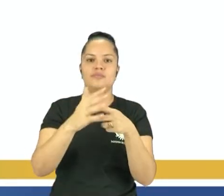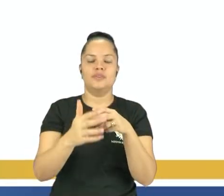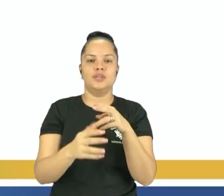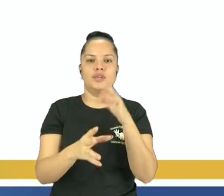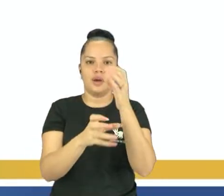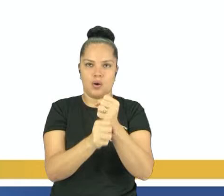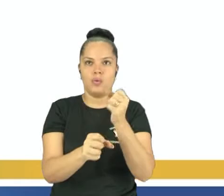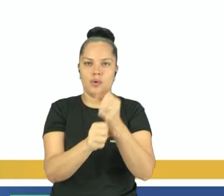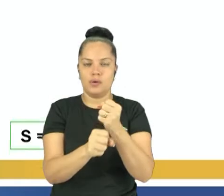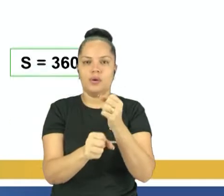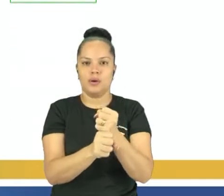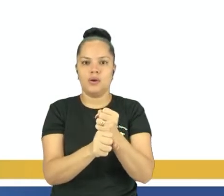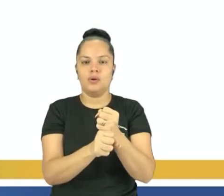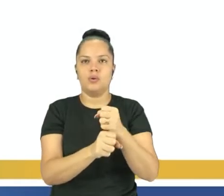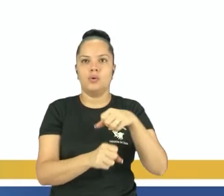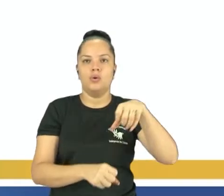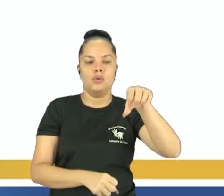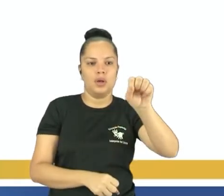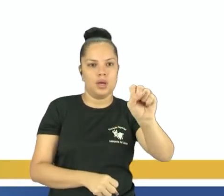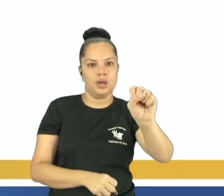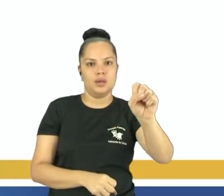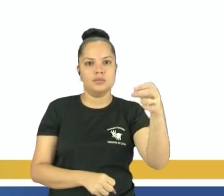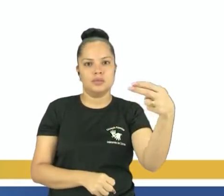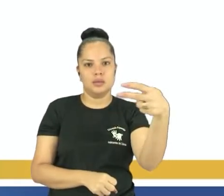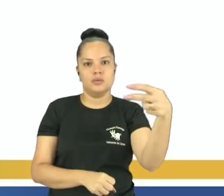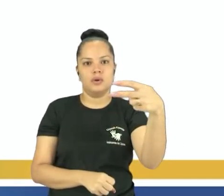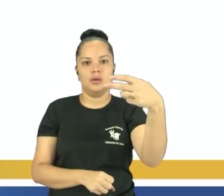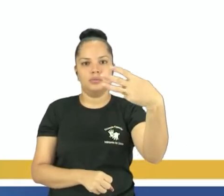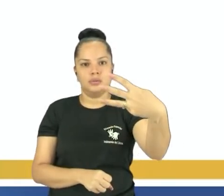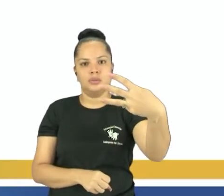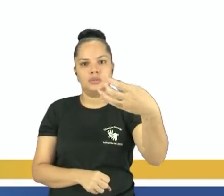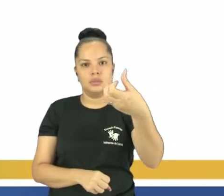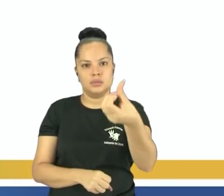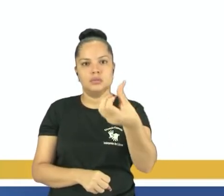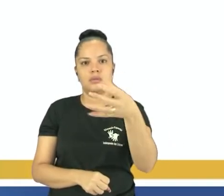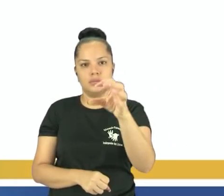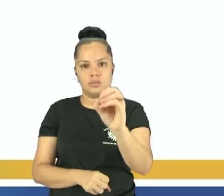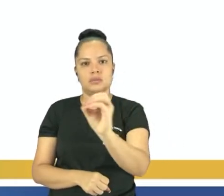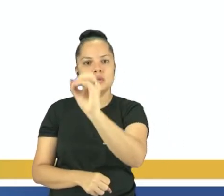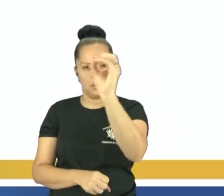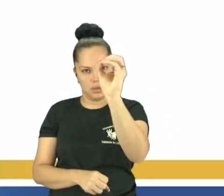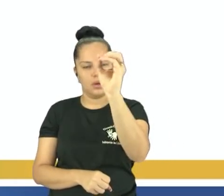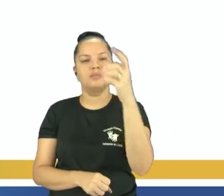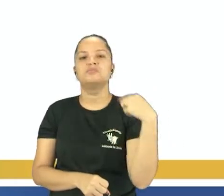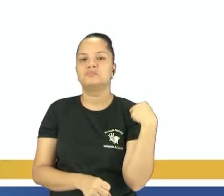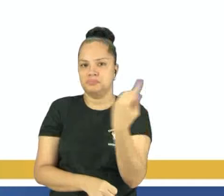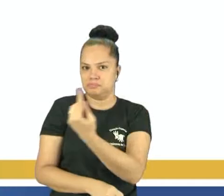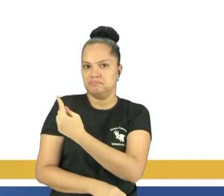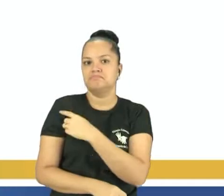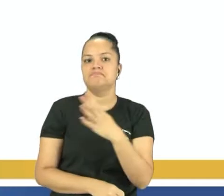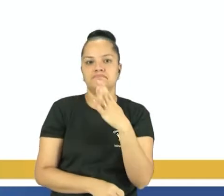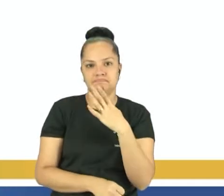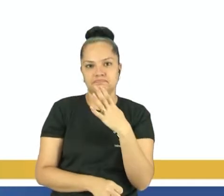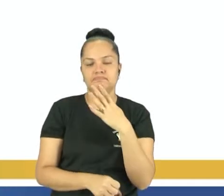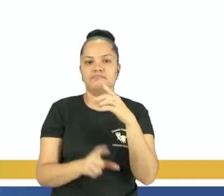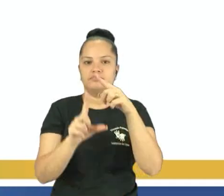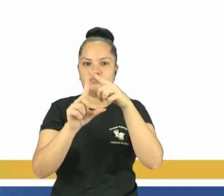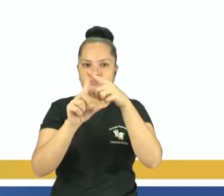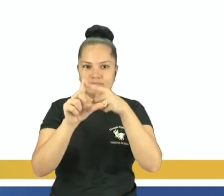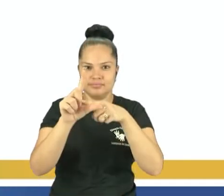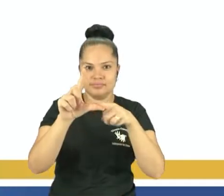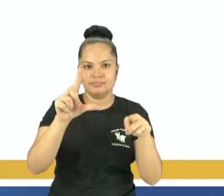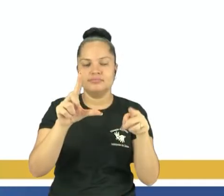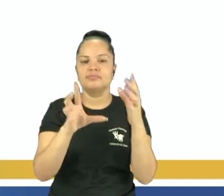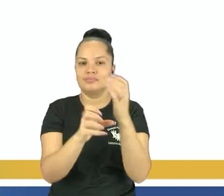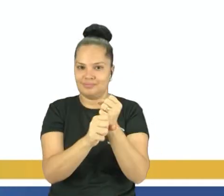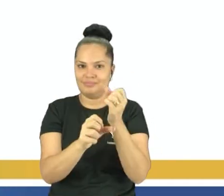ângulos internos aí vai ser igual a 360 graus. Nós já conhecemos, né, essa soma dos ângulos internos do quadrilátero